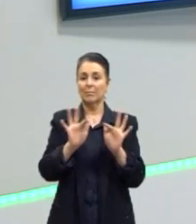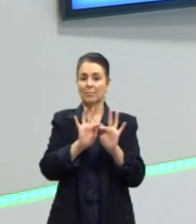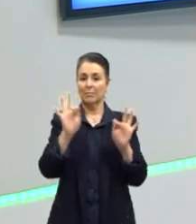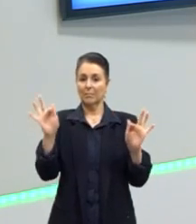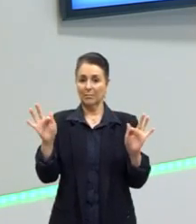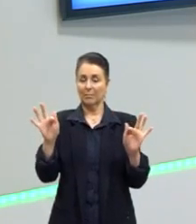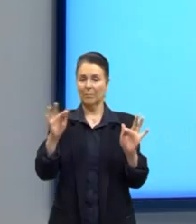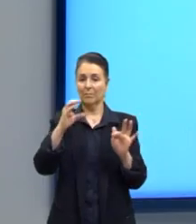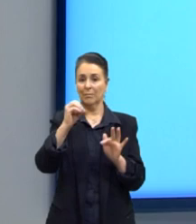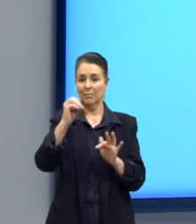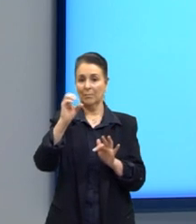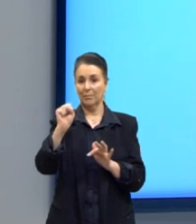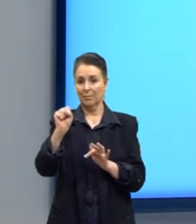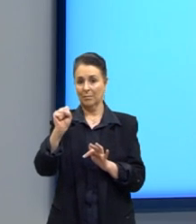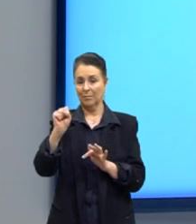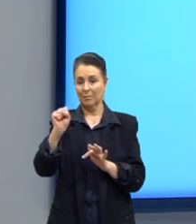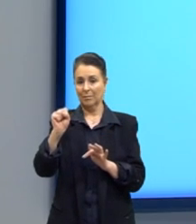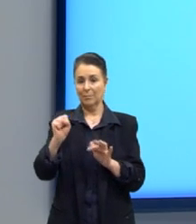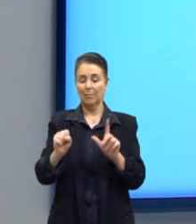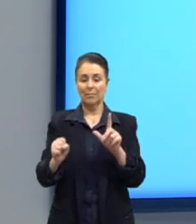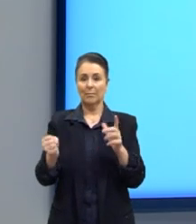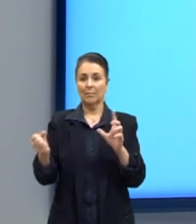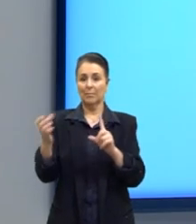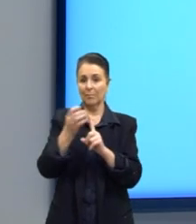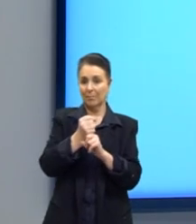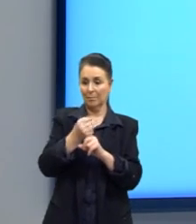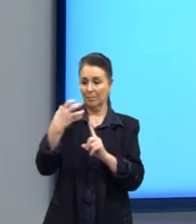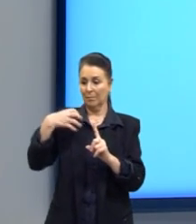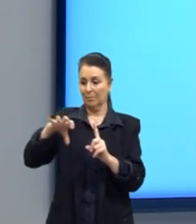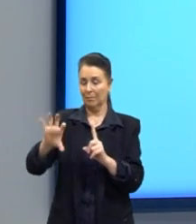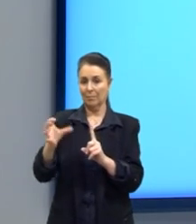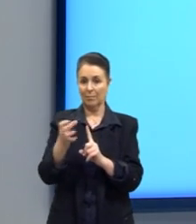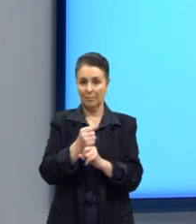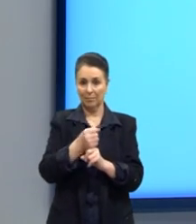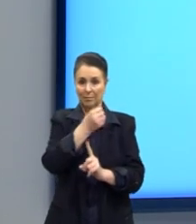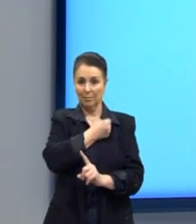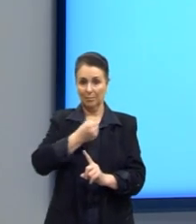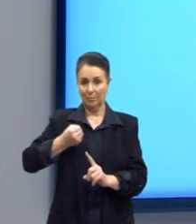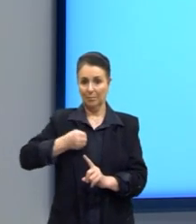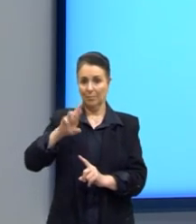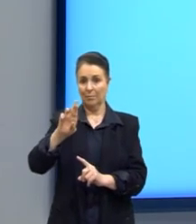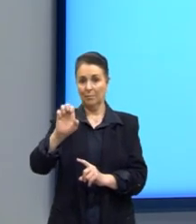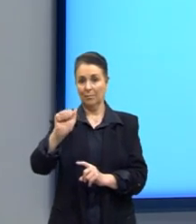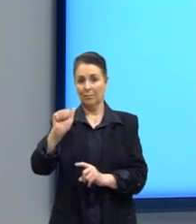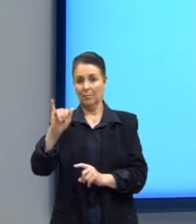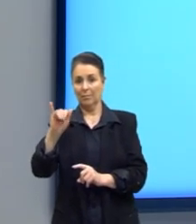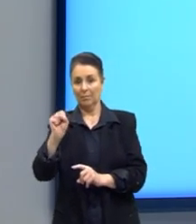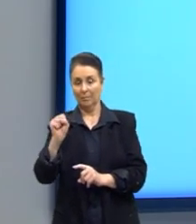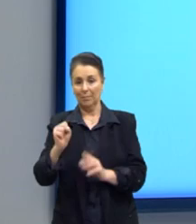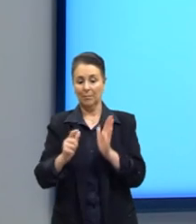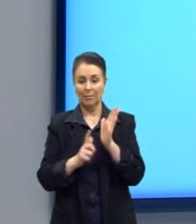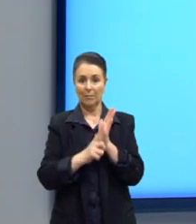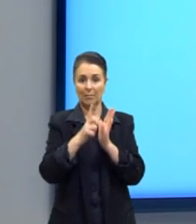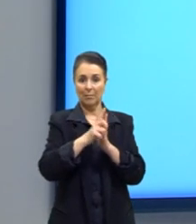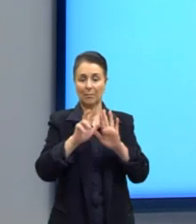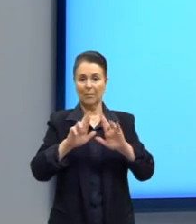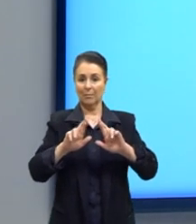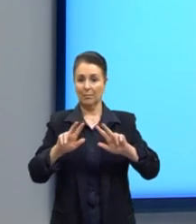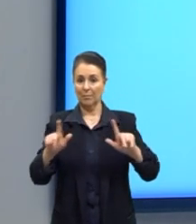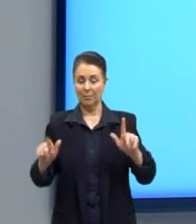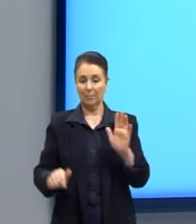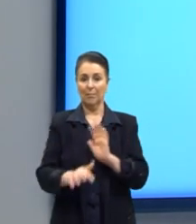cosseno no contra domínio e domínio dos números reais só que agora a leite formação seria